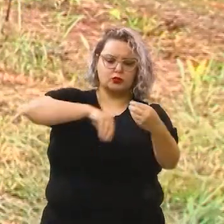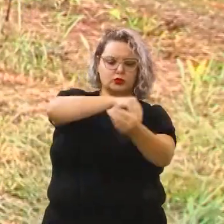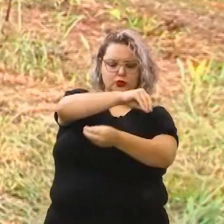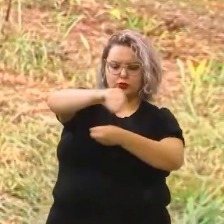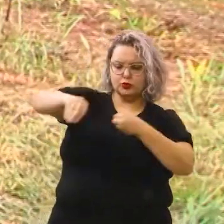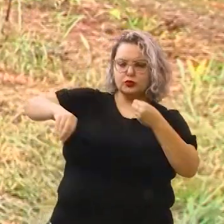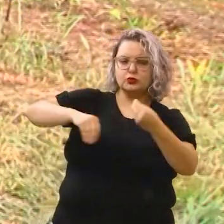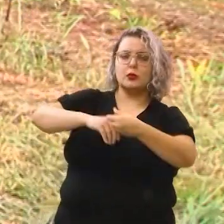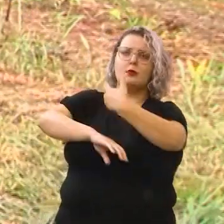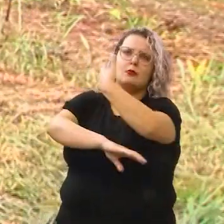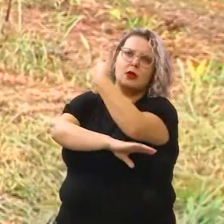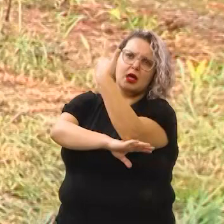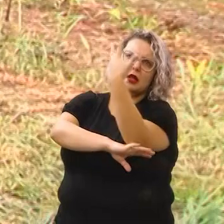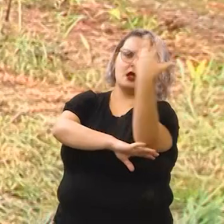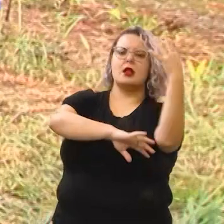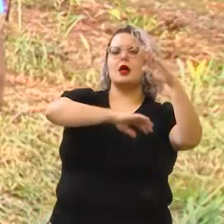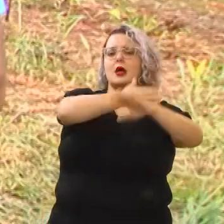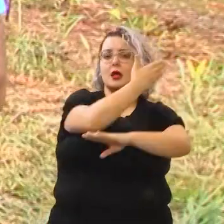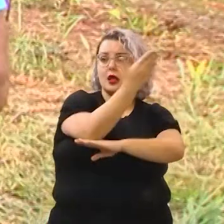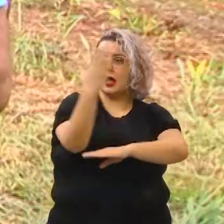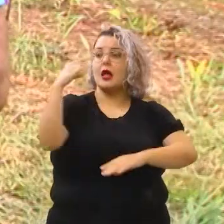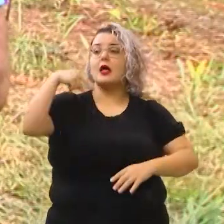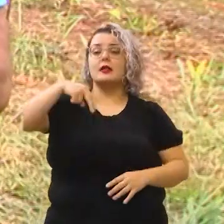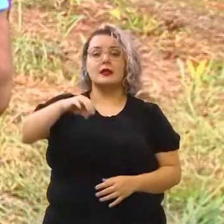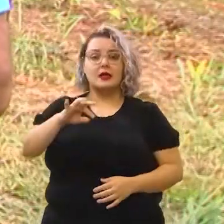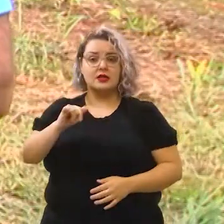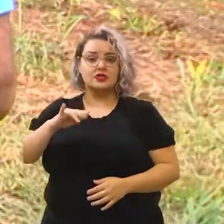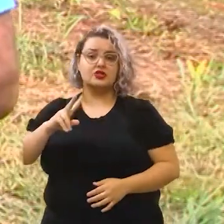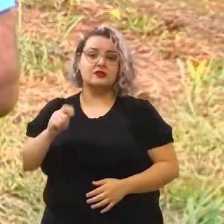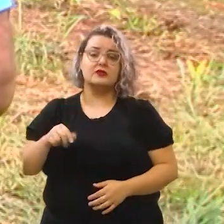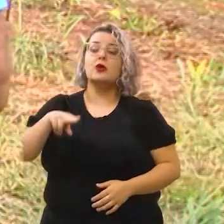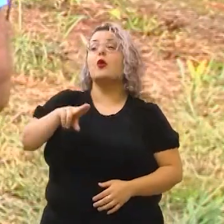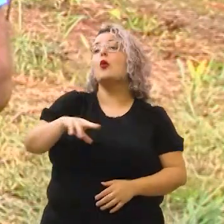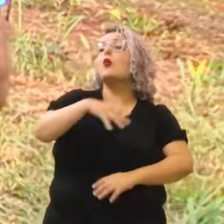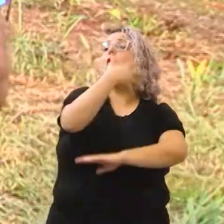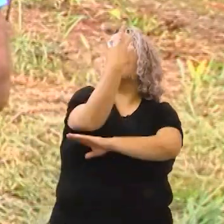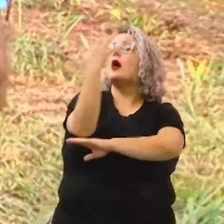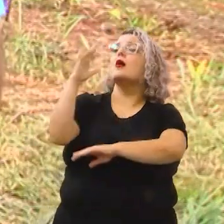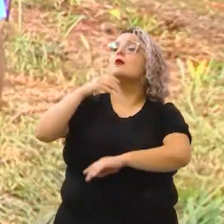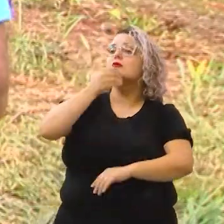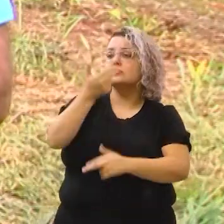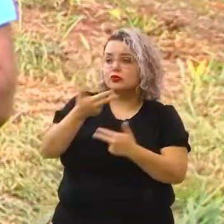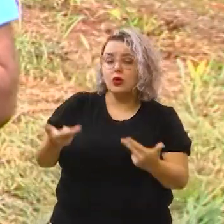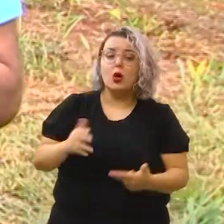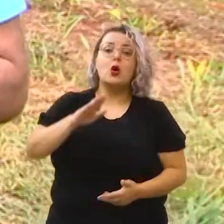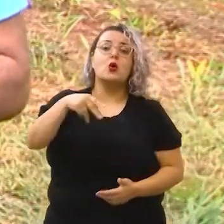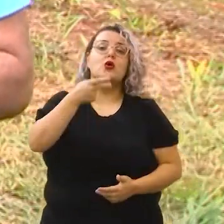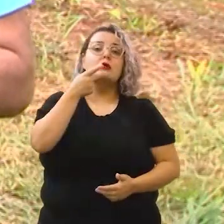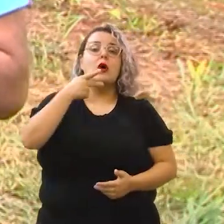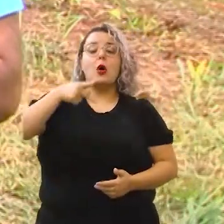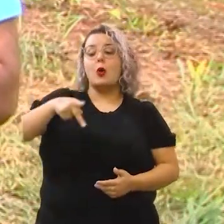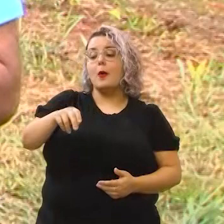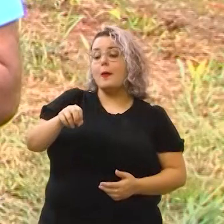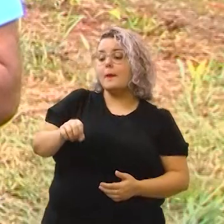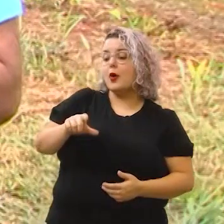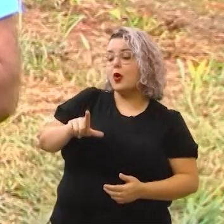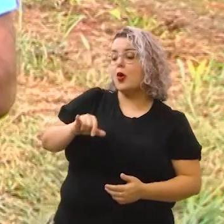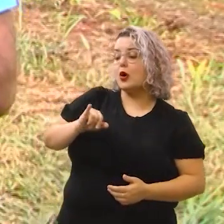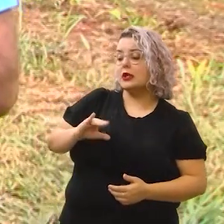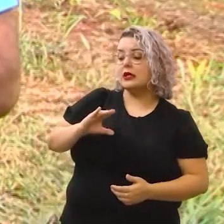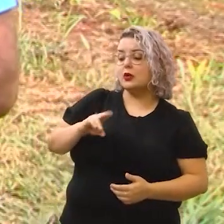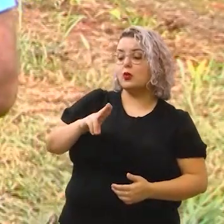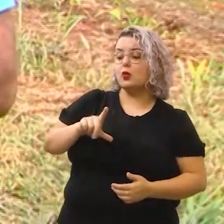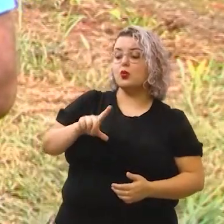com árvores nativas ou árvores frutíferas. Quando a gente fala de policultivo, é justamente isso,